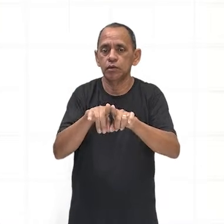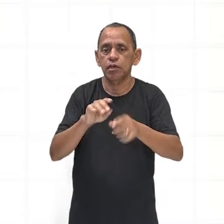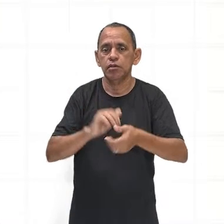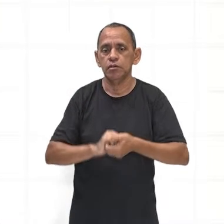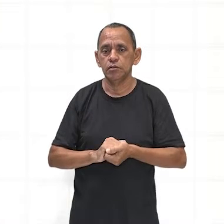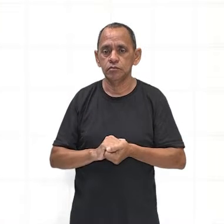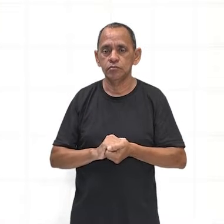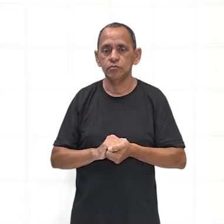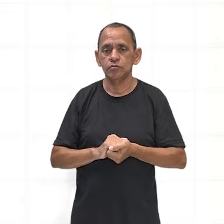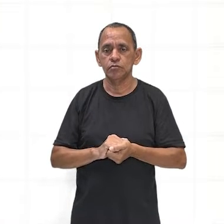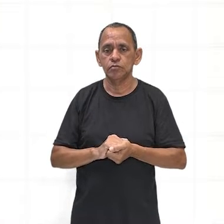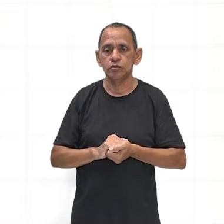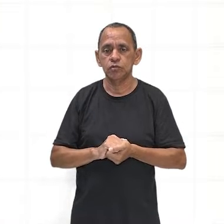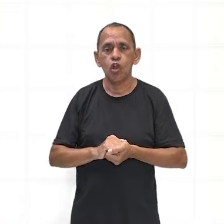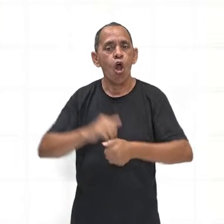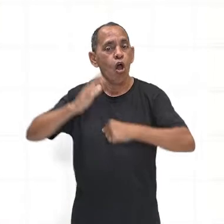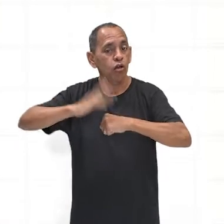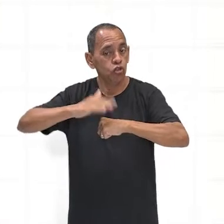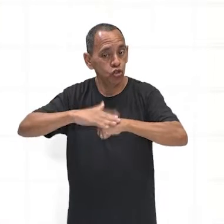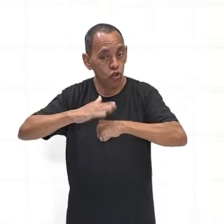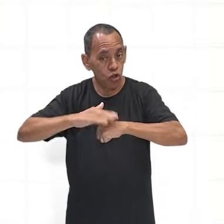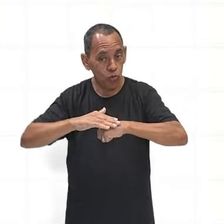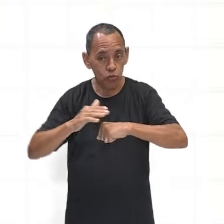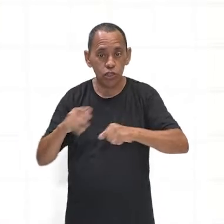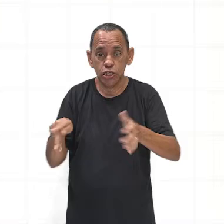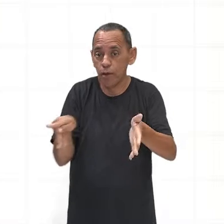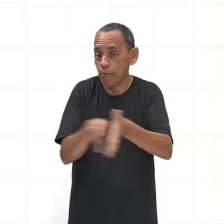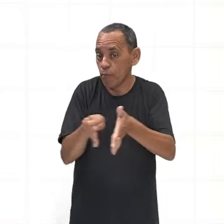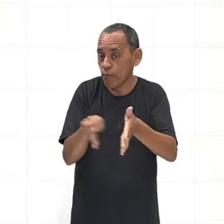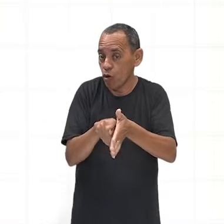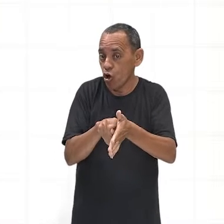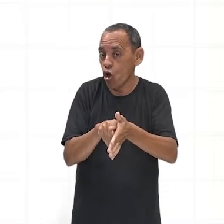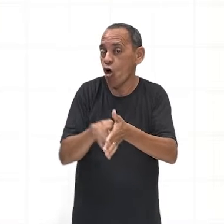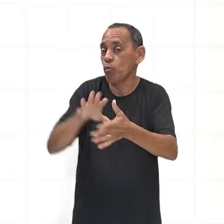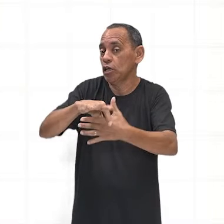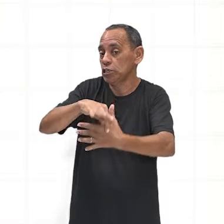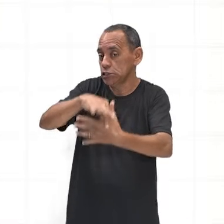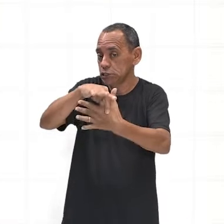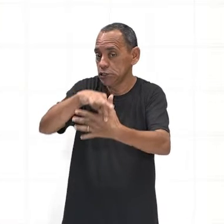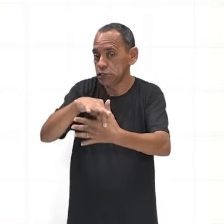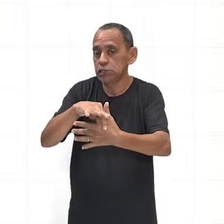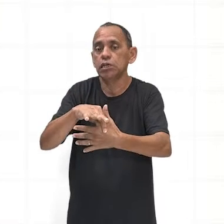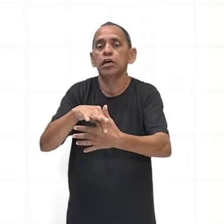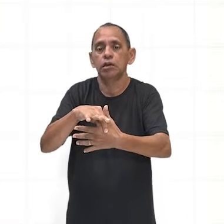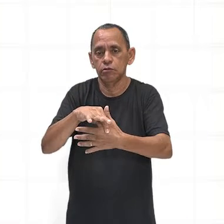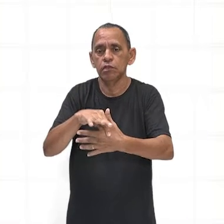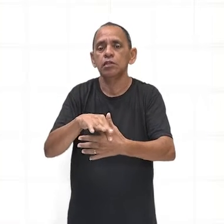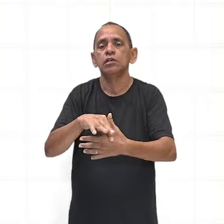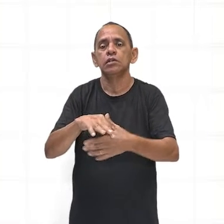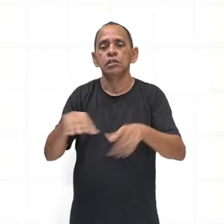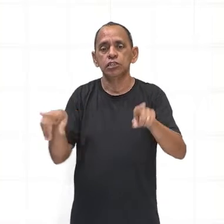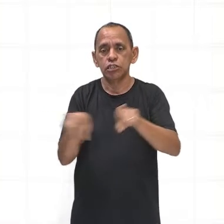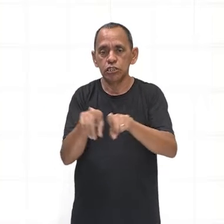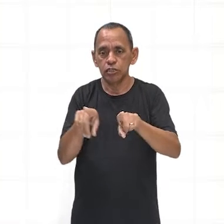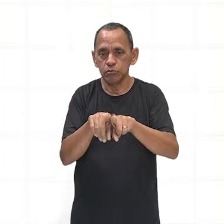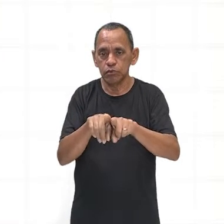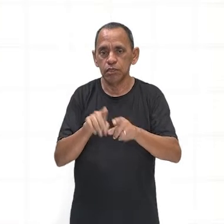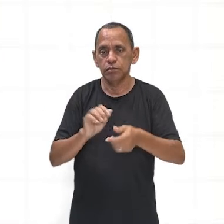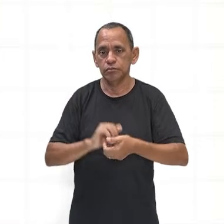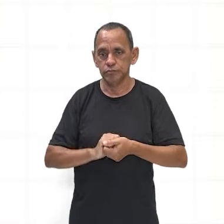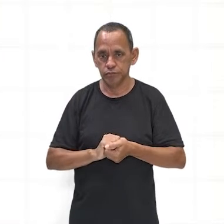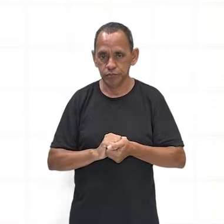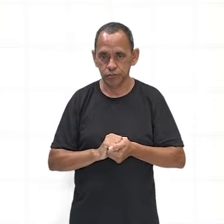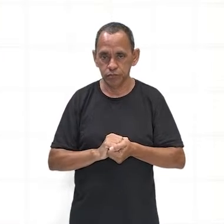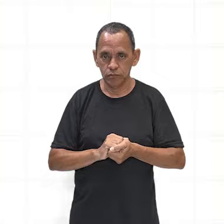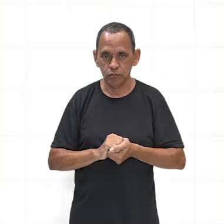cidades autônomas, tá? Aquelas cidades que tinham o seu próprio líder, que tinha ali o seu próprio chefe. Então, tinham